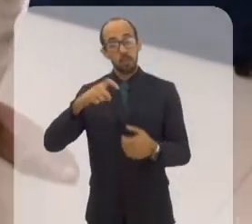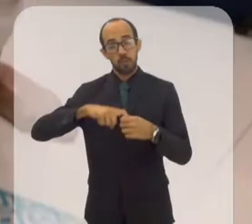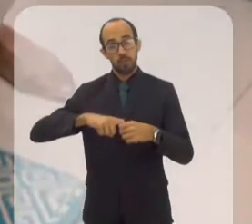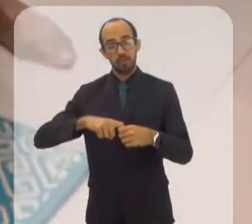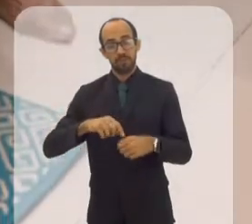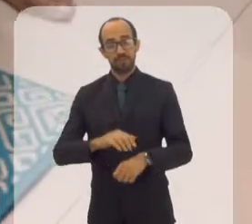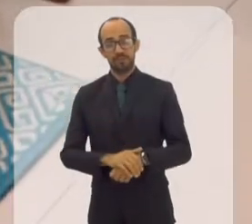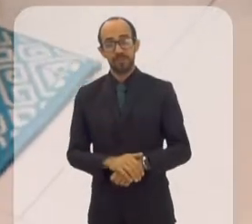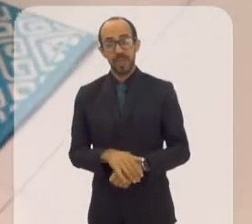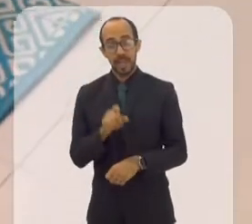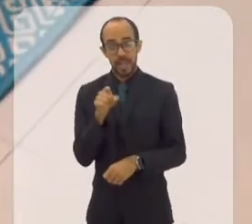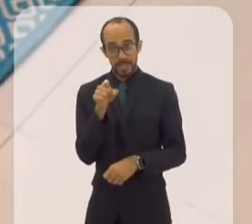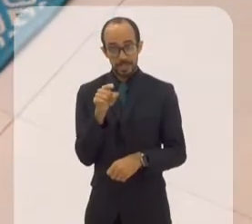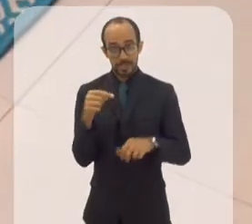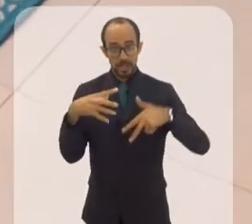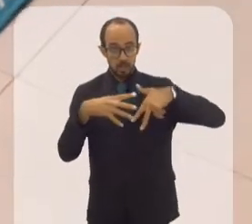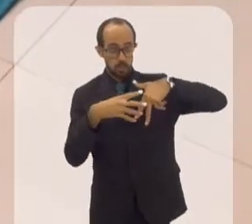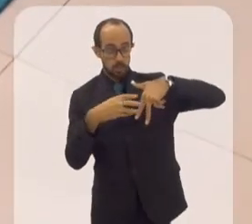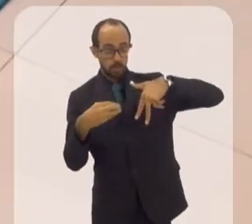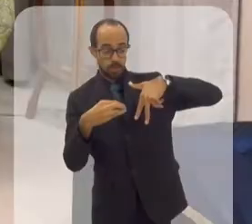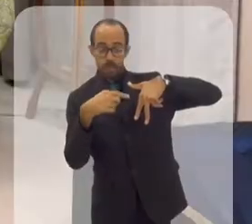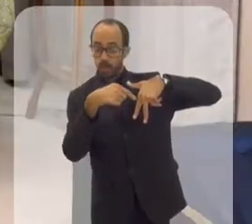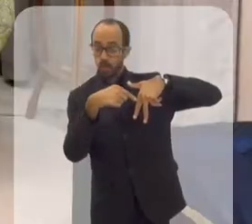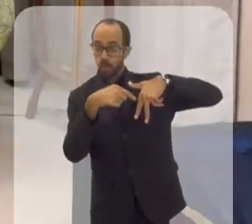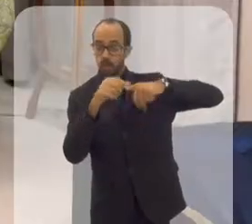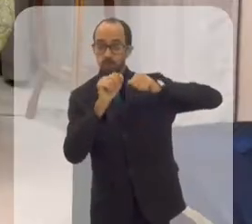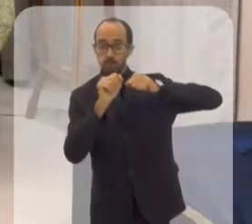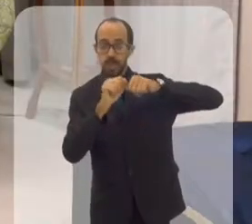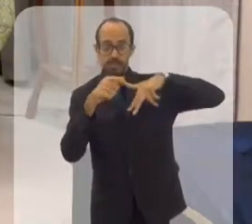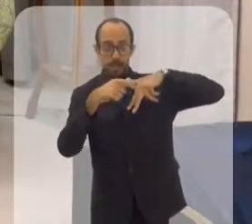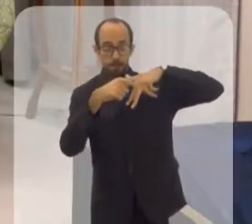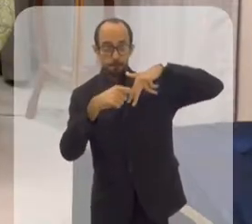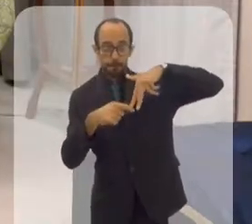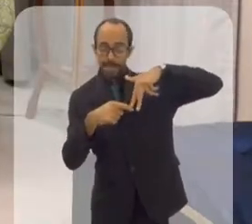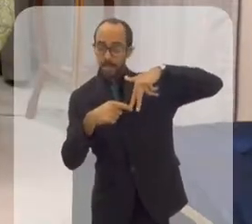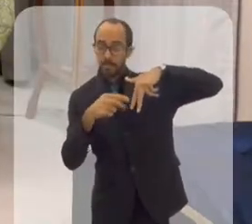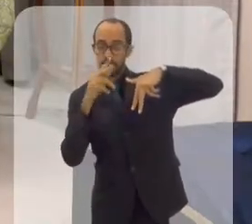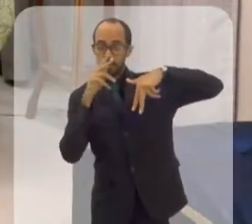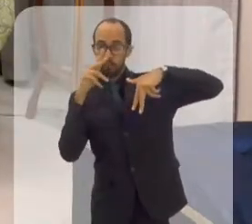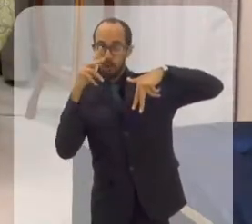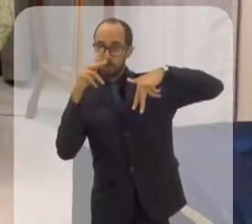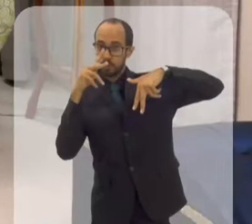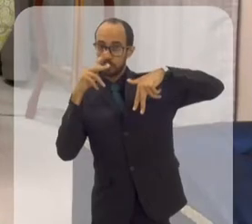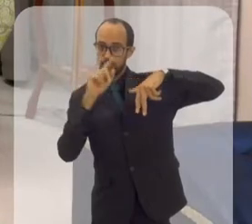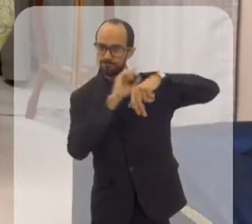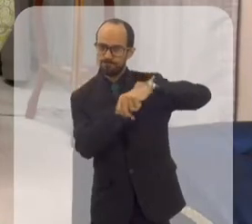Isso, voltei. Essa é uma postura que fortalece bem as pernas, tá?